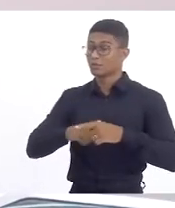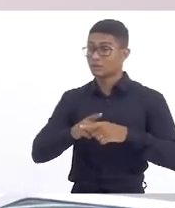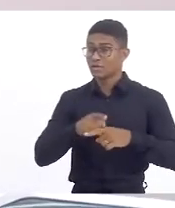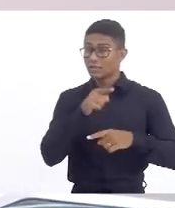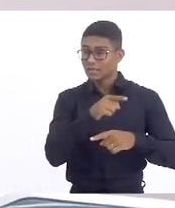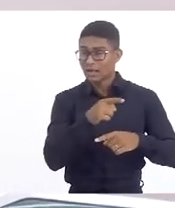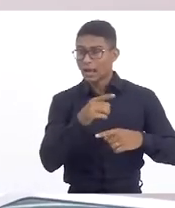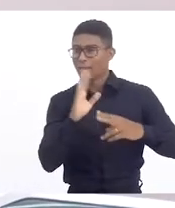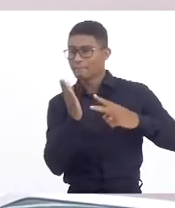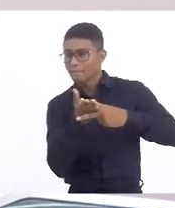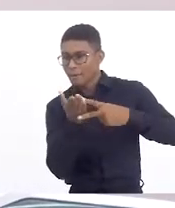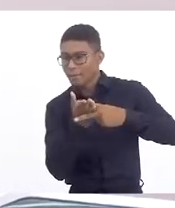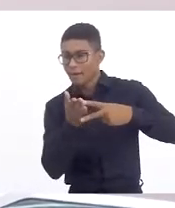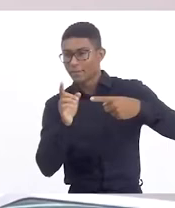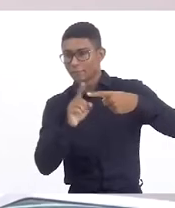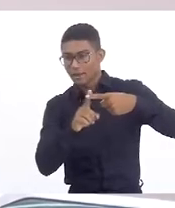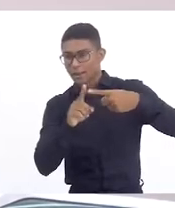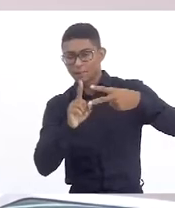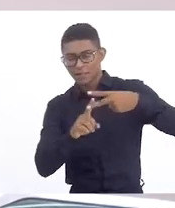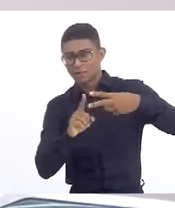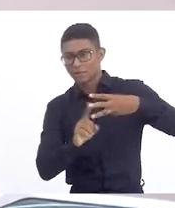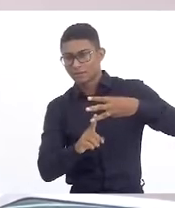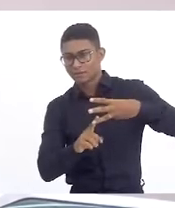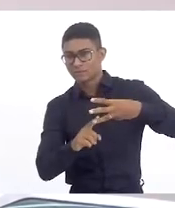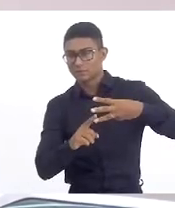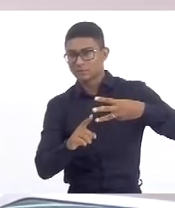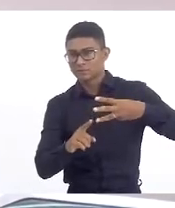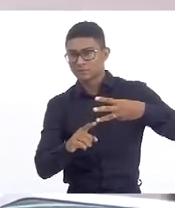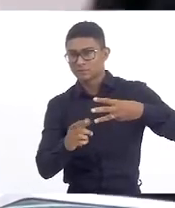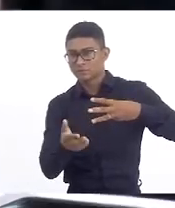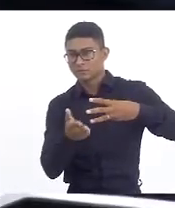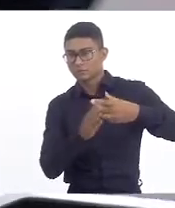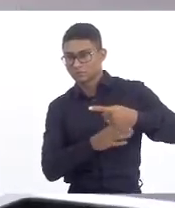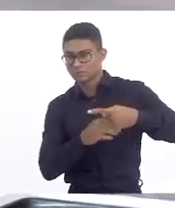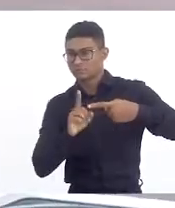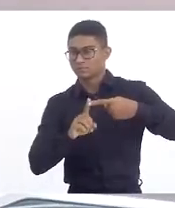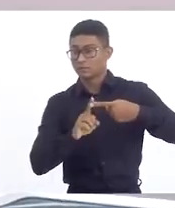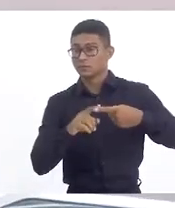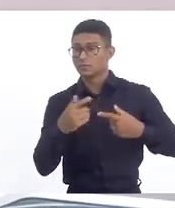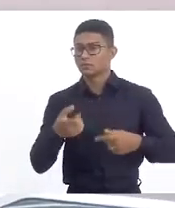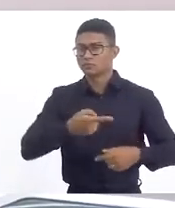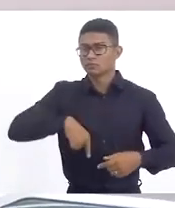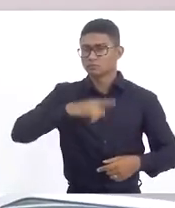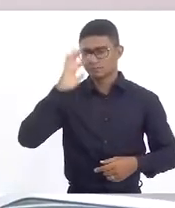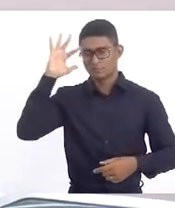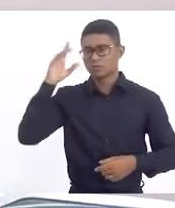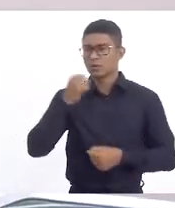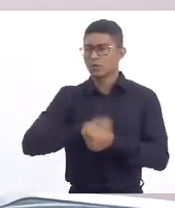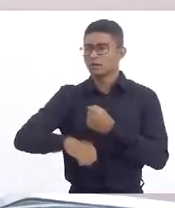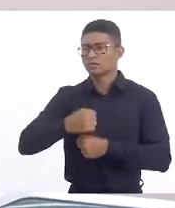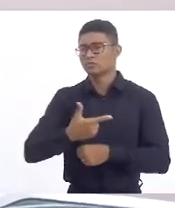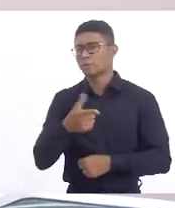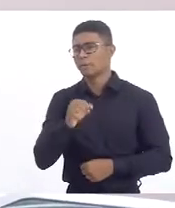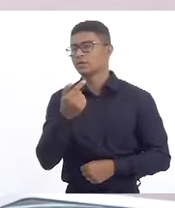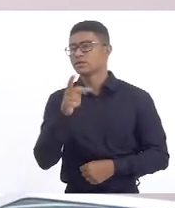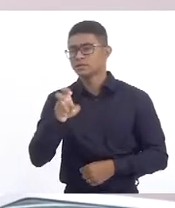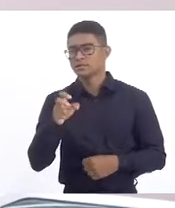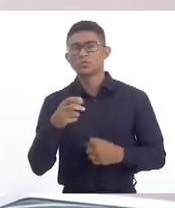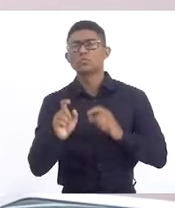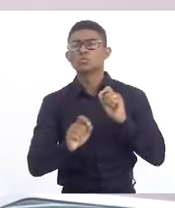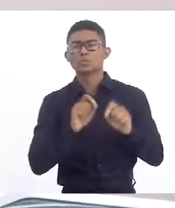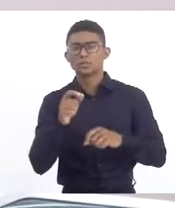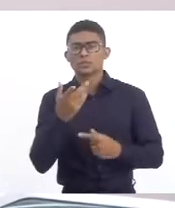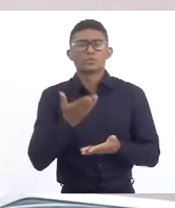era a parte toda de distribuição. Como é que a gente foi pensar em 2015, o estudo que foi feito? O que era o